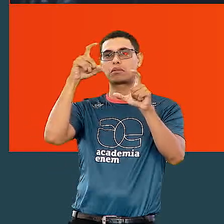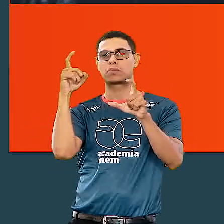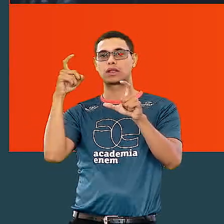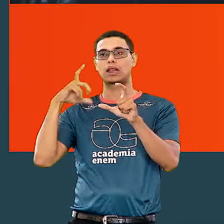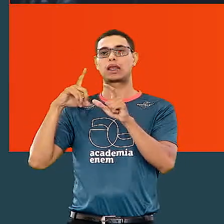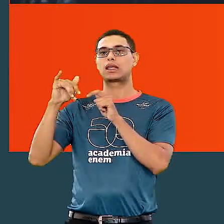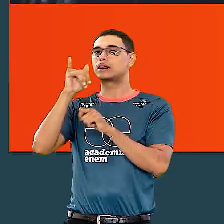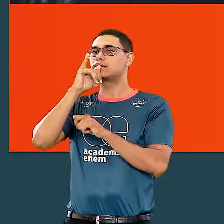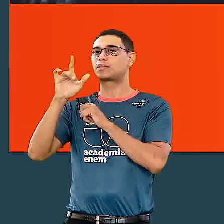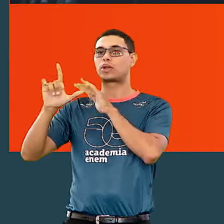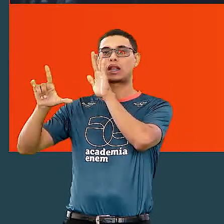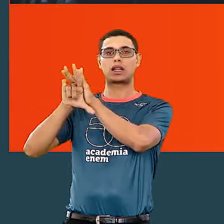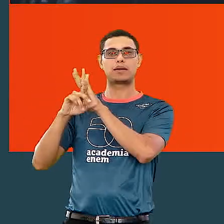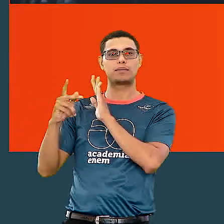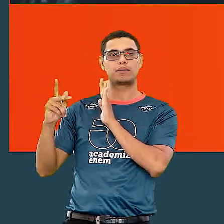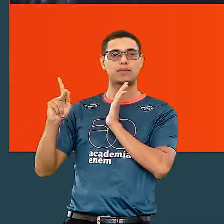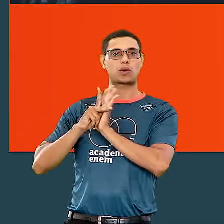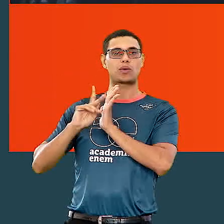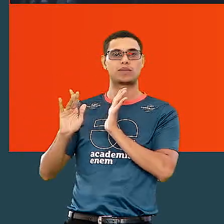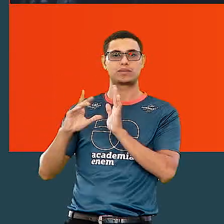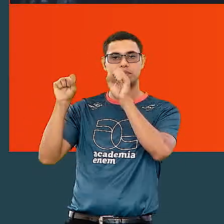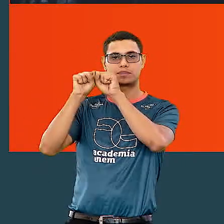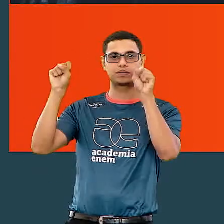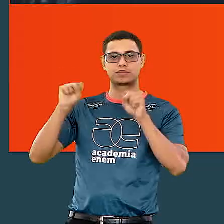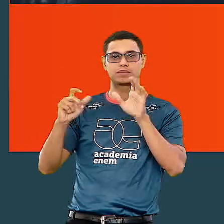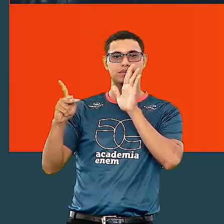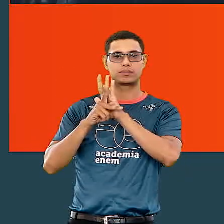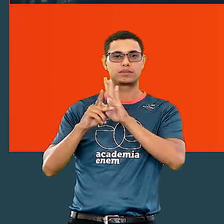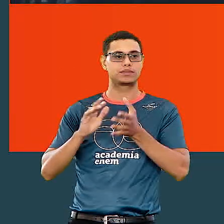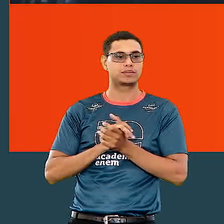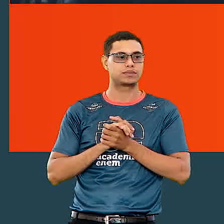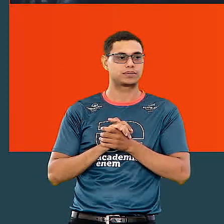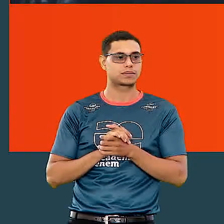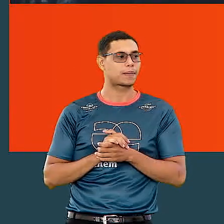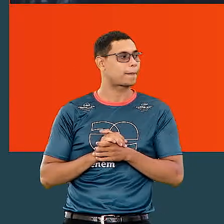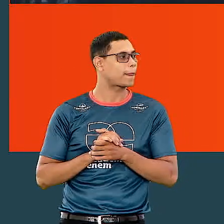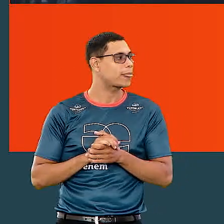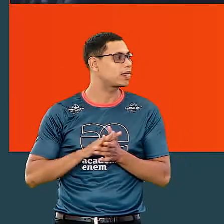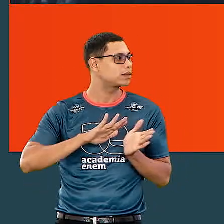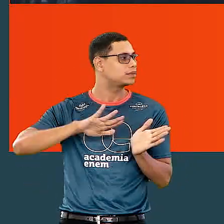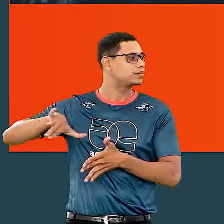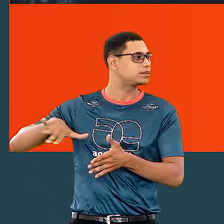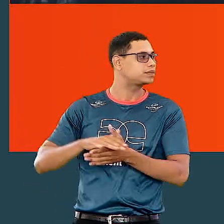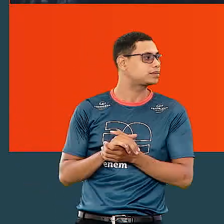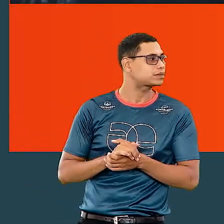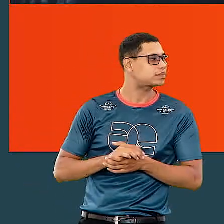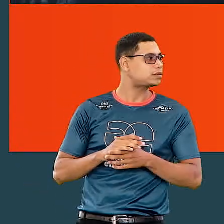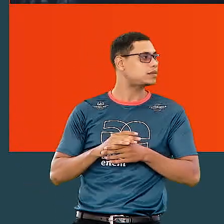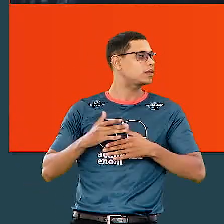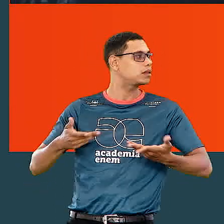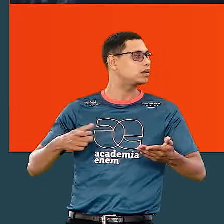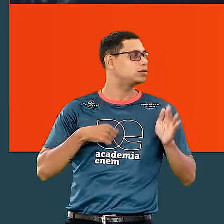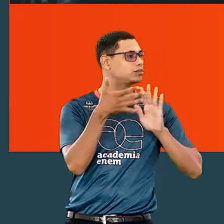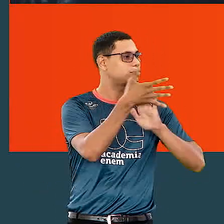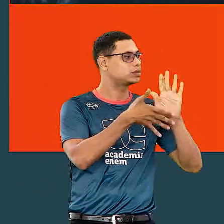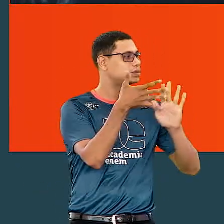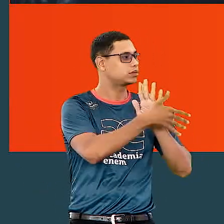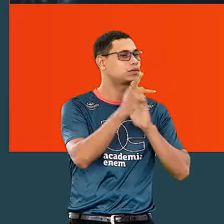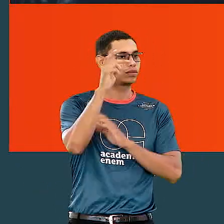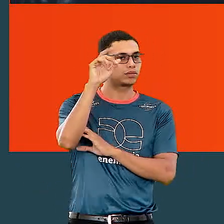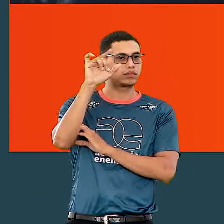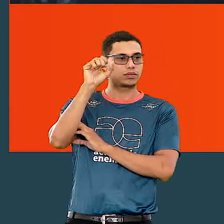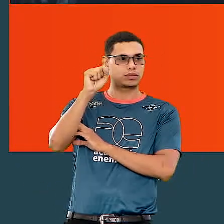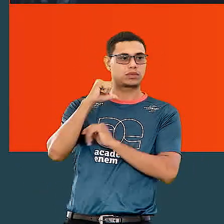leis. Solfilas, vamos para frente? Bora, meus amores. Ei, olha só, no contexto da polis grega,